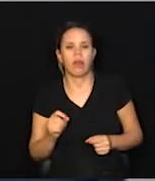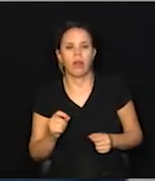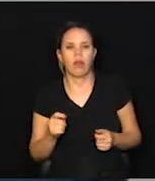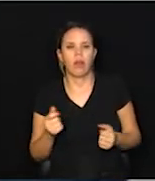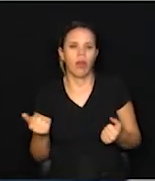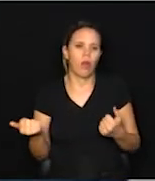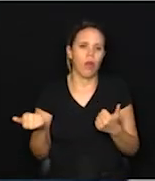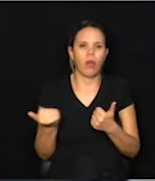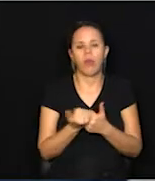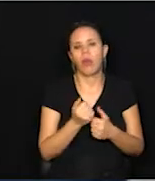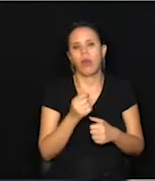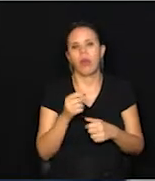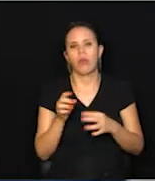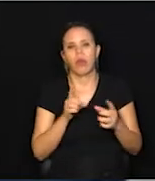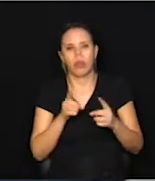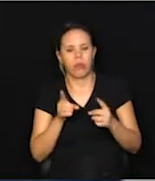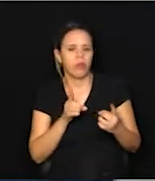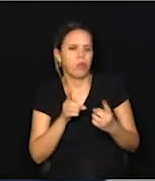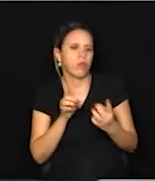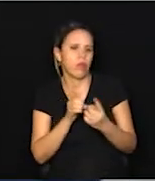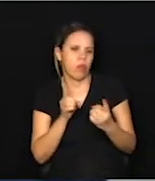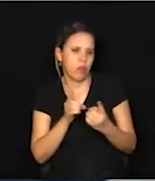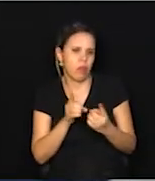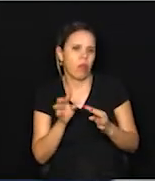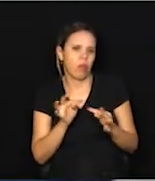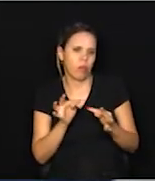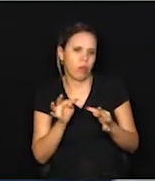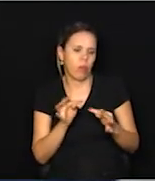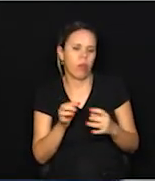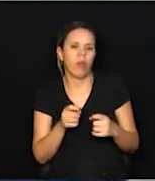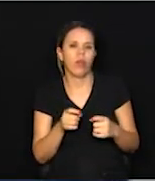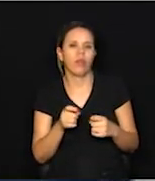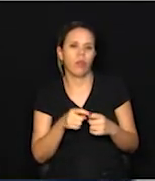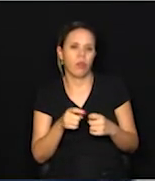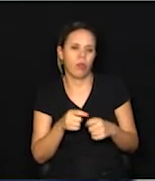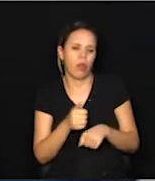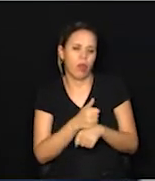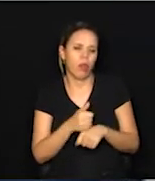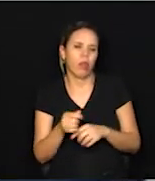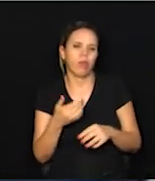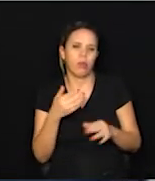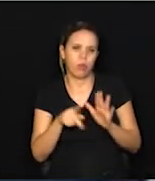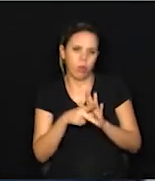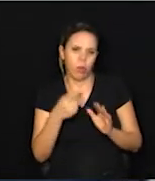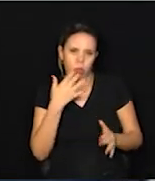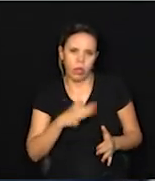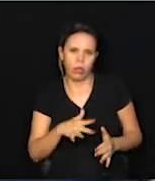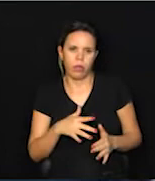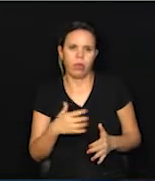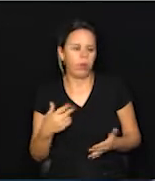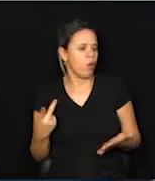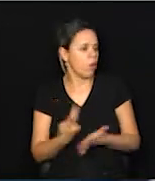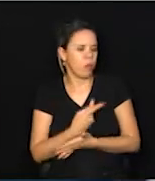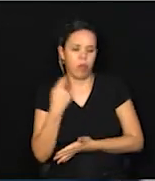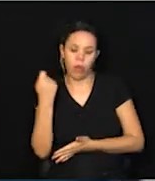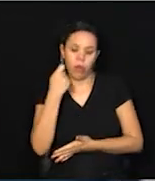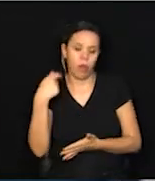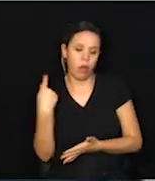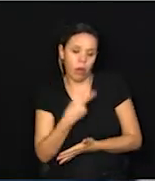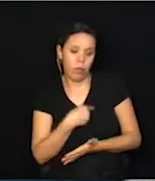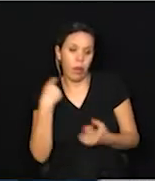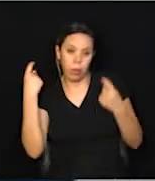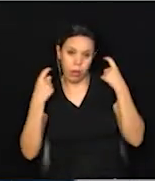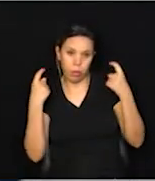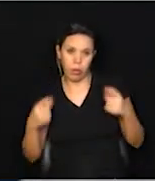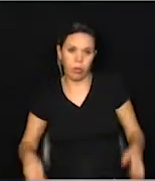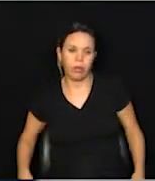compensar da pediatria? Isso nós estamos acompanhando no dia a dia para não cometer erros graves, mas é uma situação de preocupação.